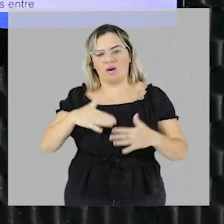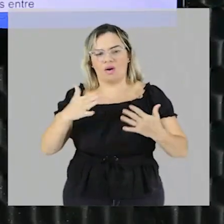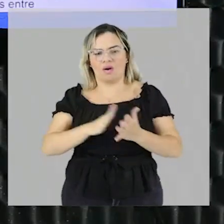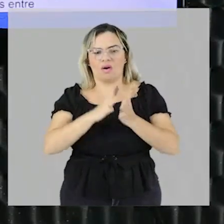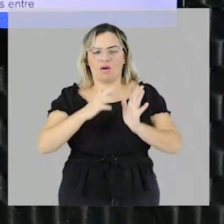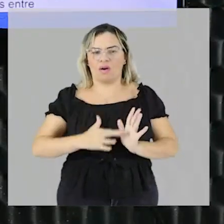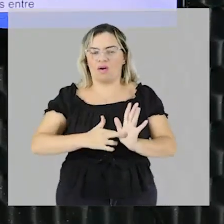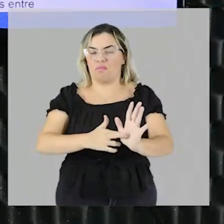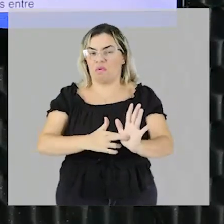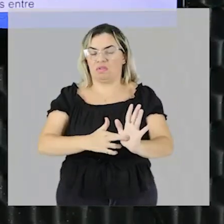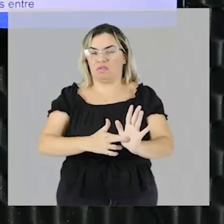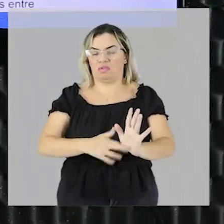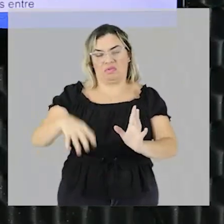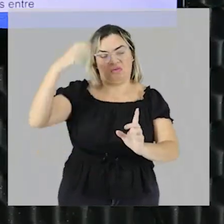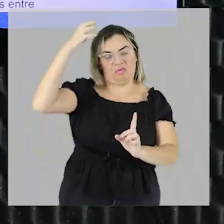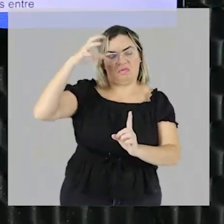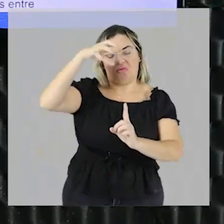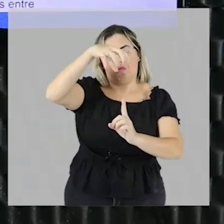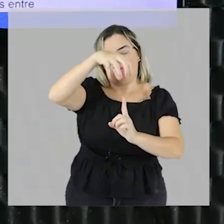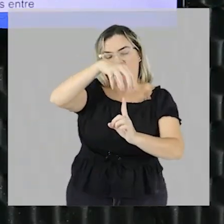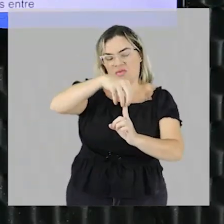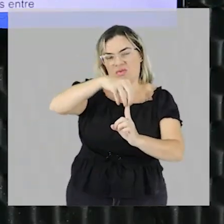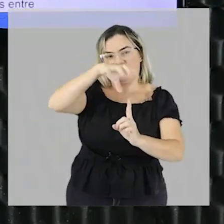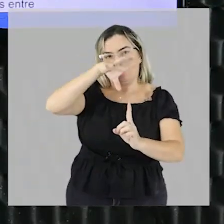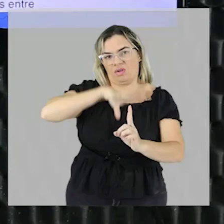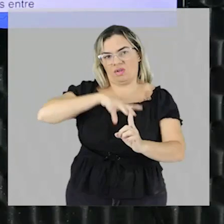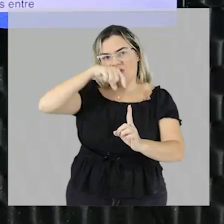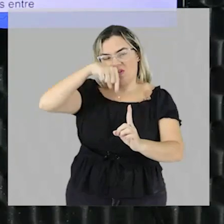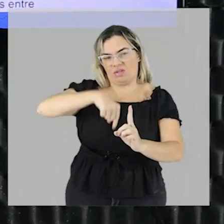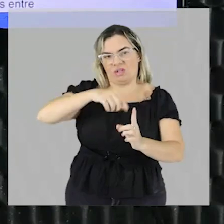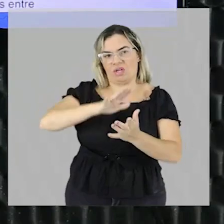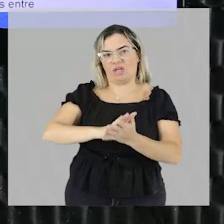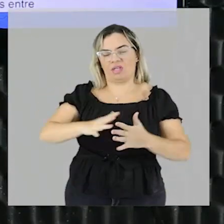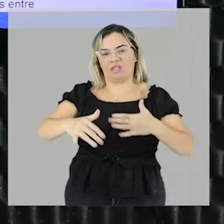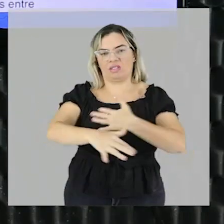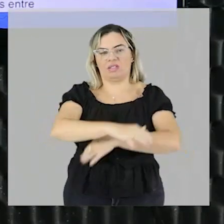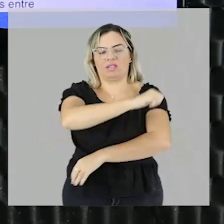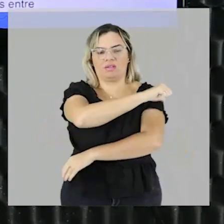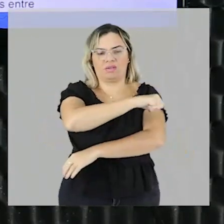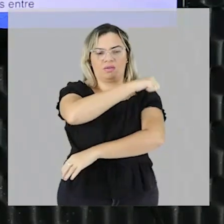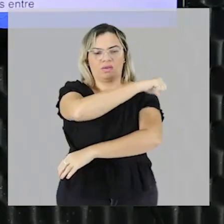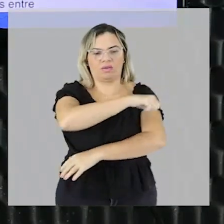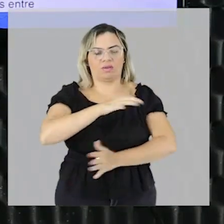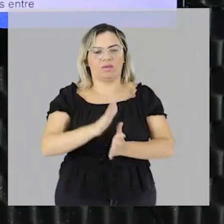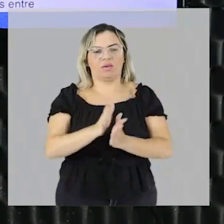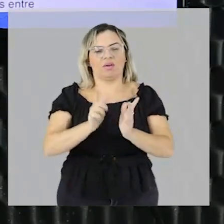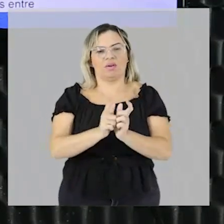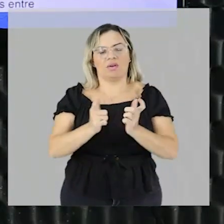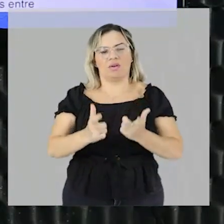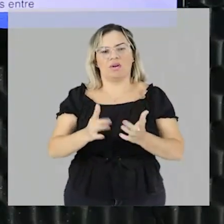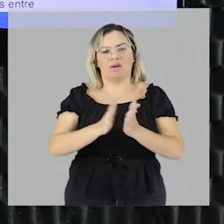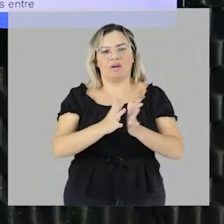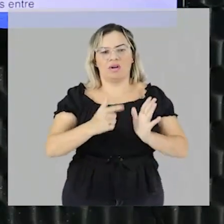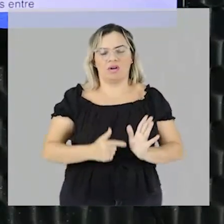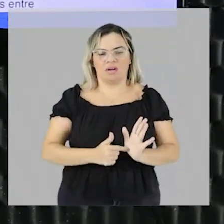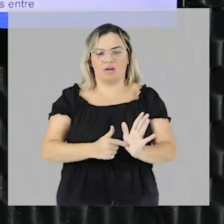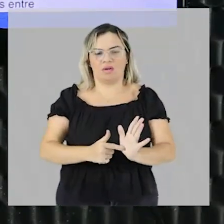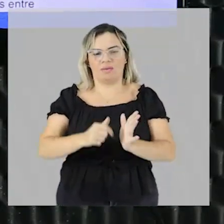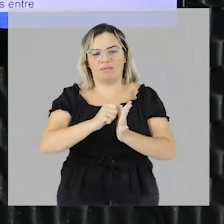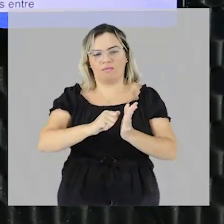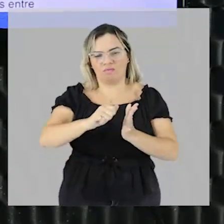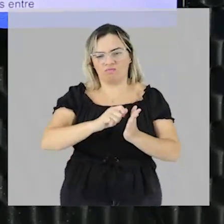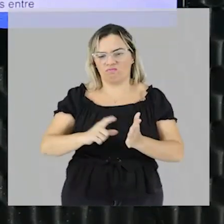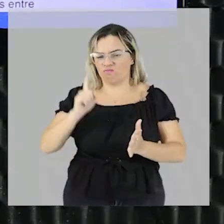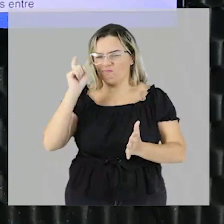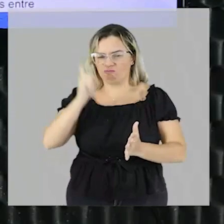da corte portuguesa, que está instalado inclusive no Rio de Janeiro, um jornal que vai condenar o